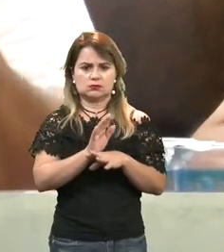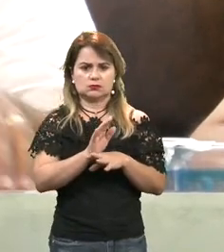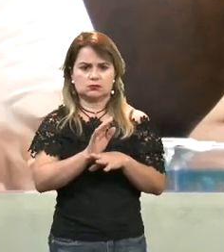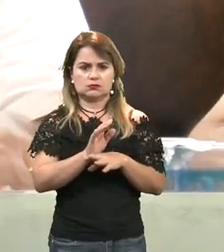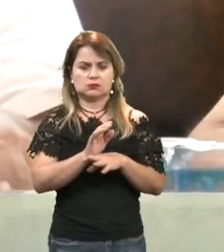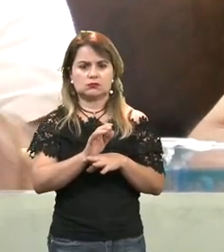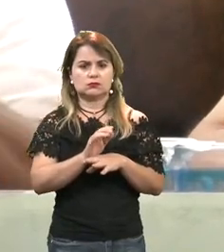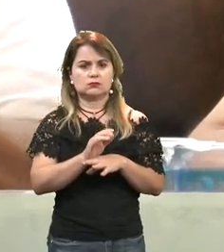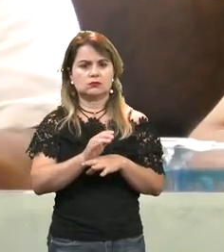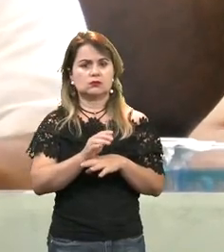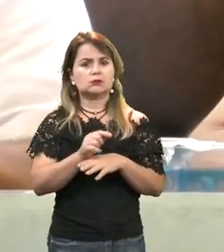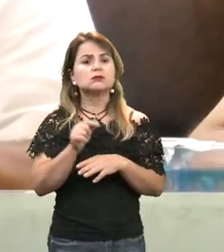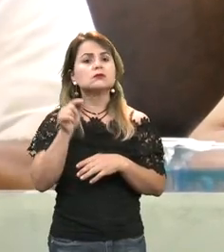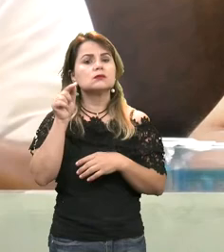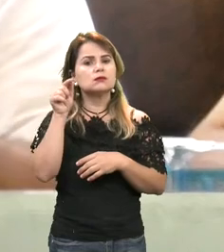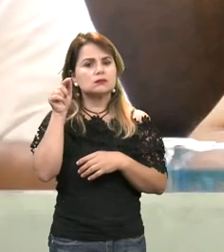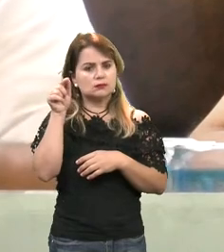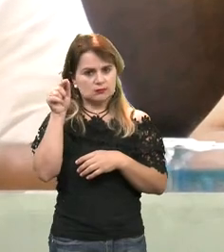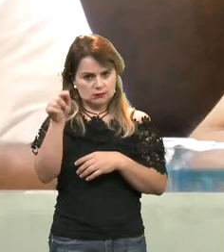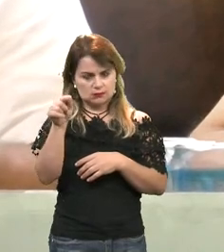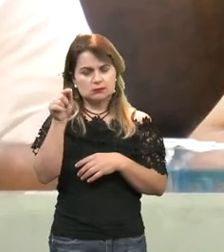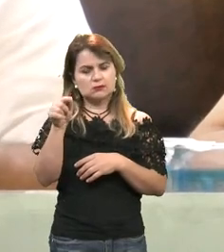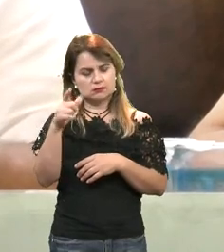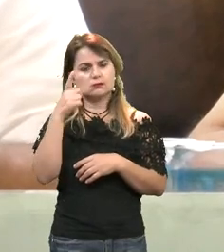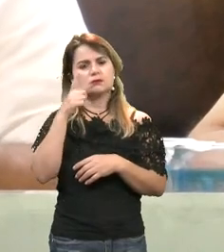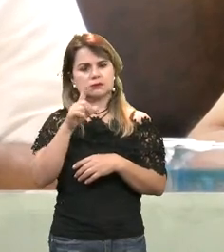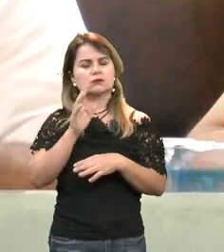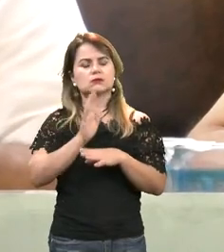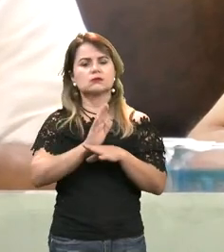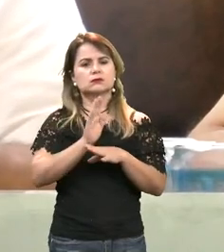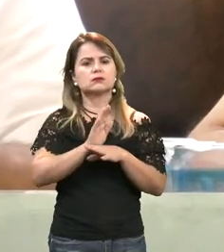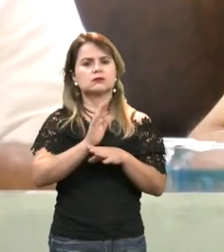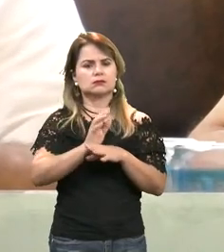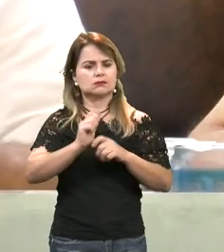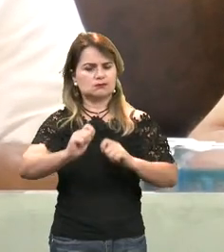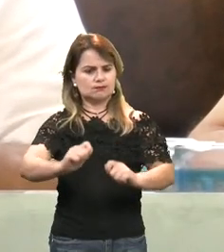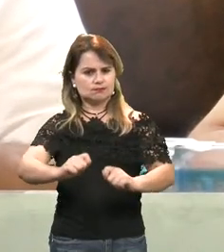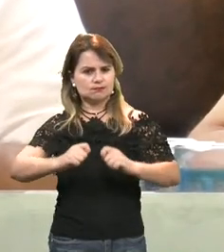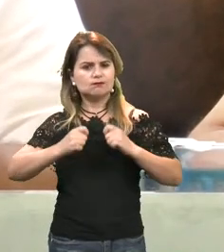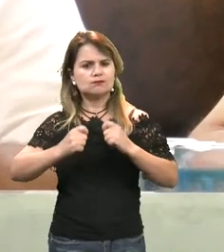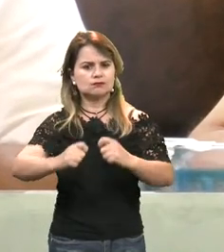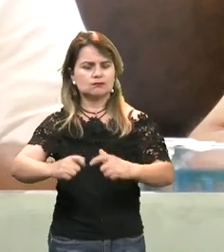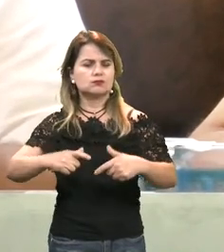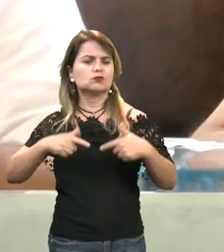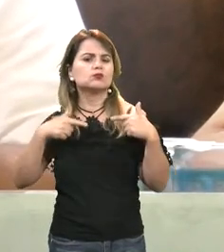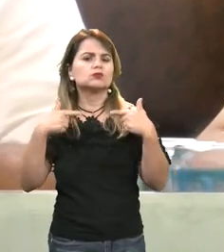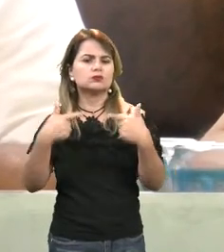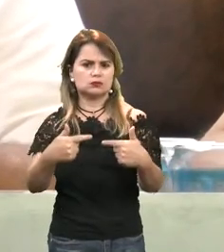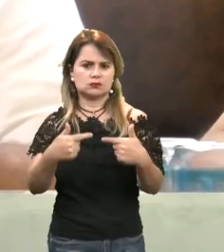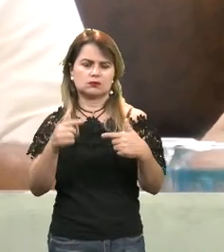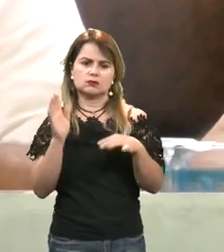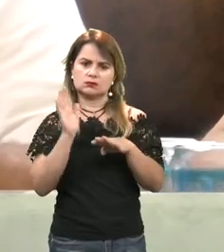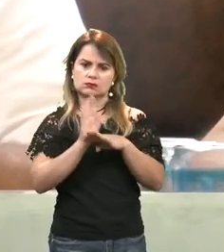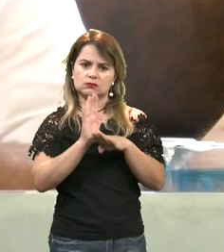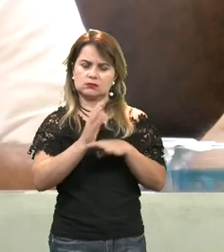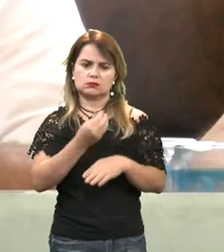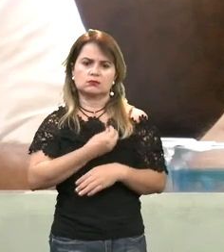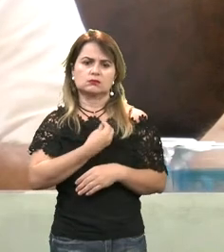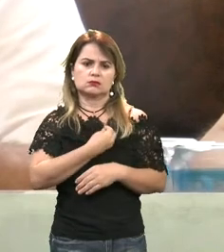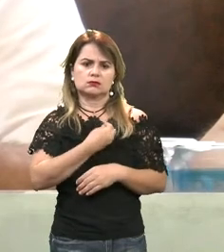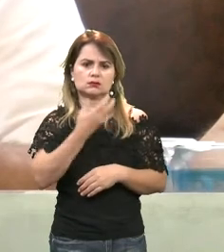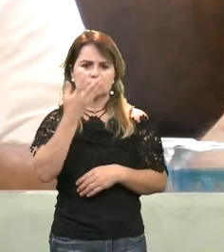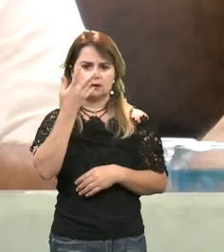Vocês estão tendo essa oportunidade de lutar pela vida das